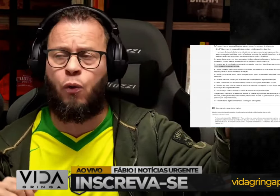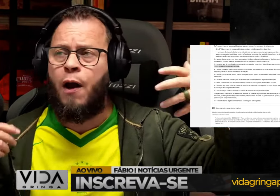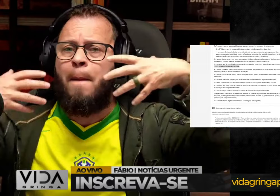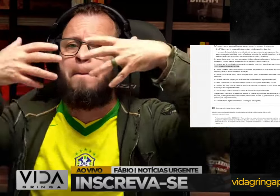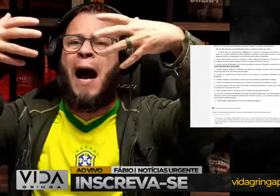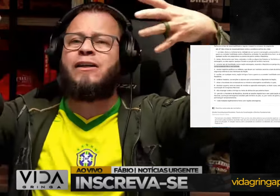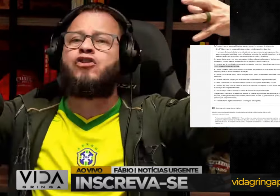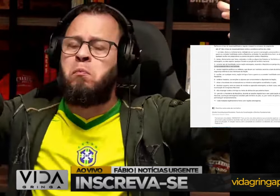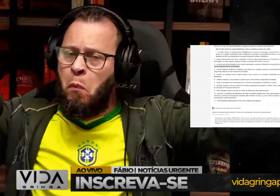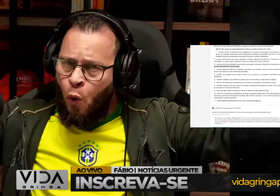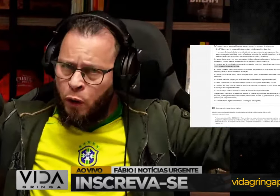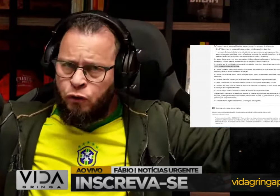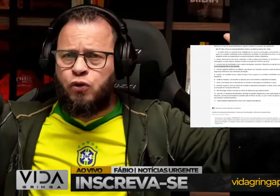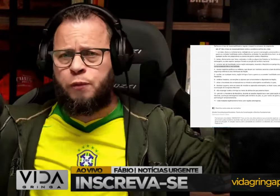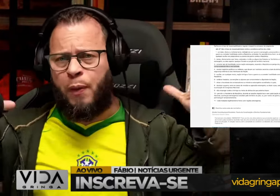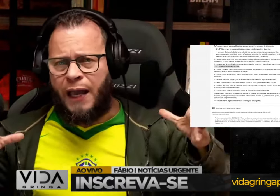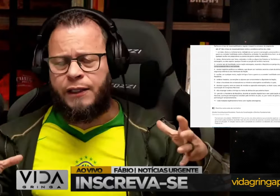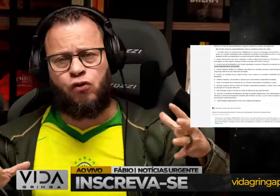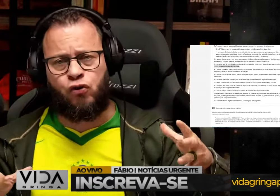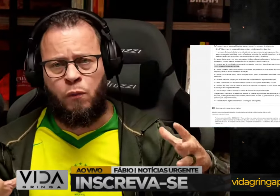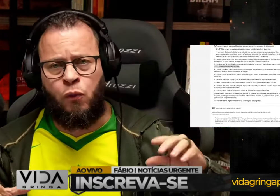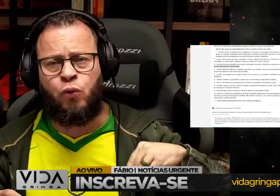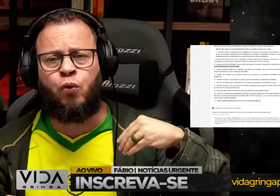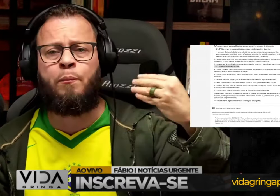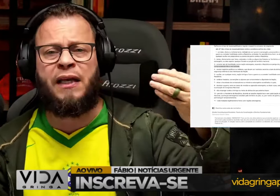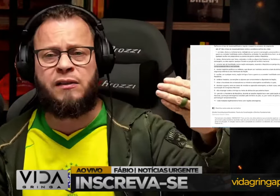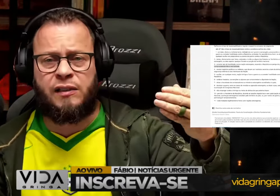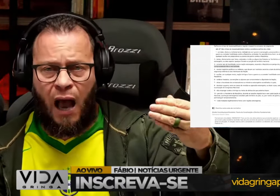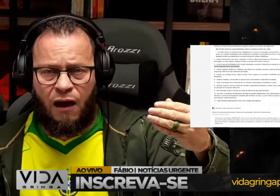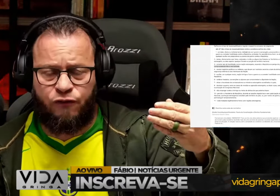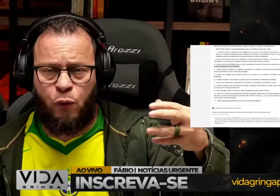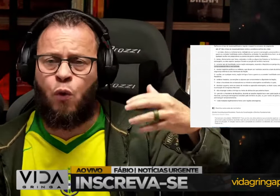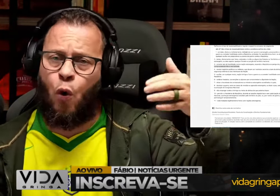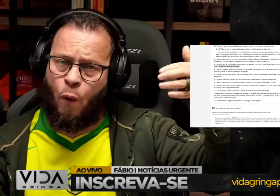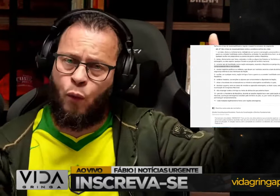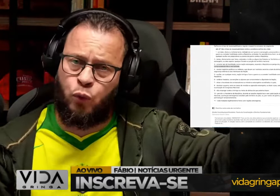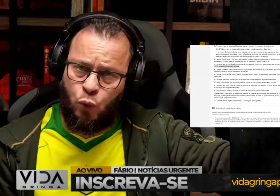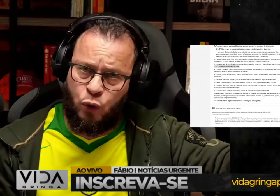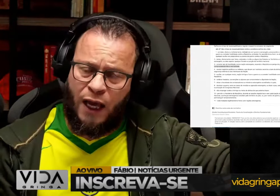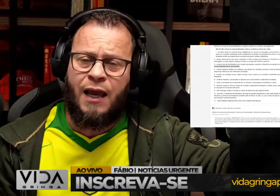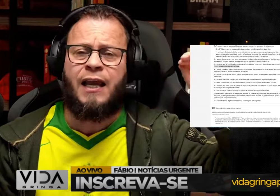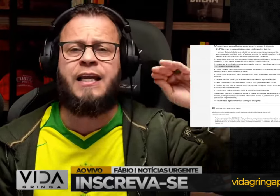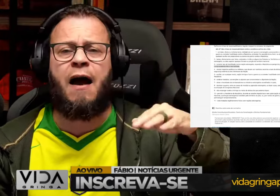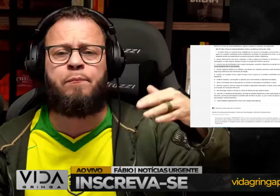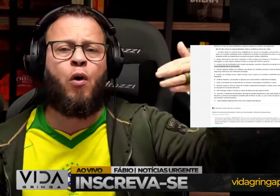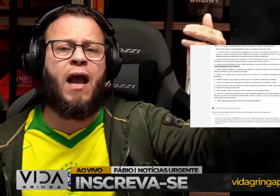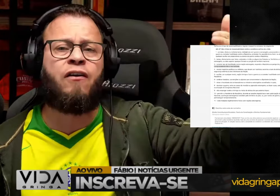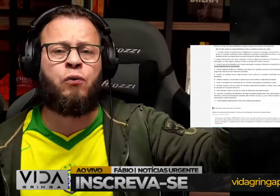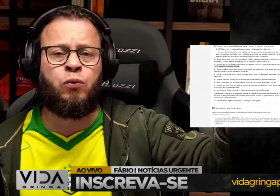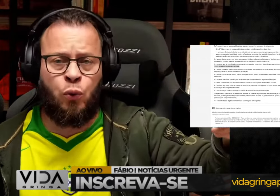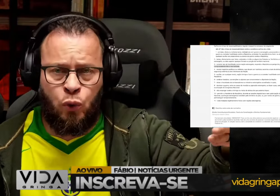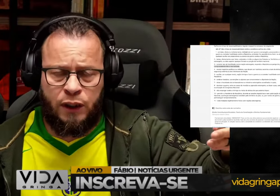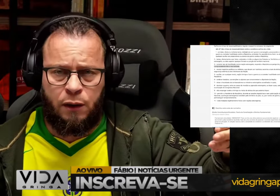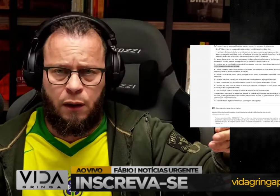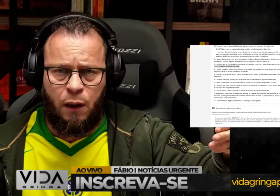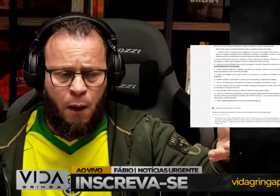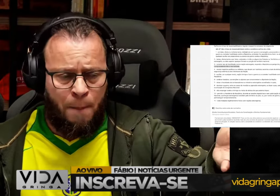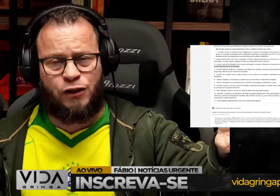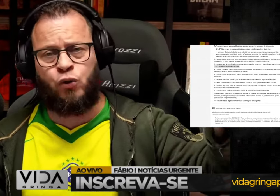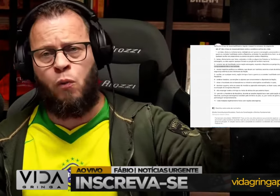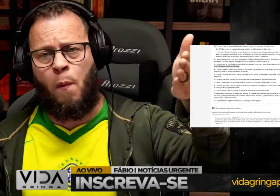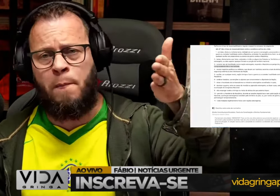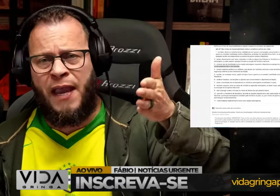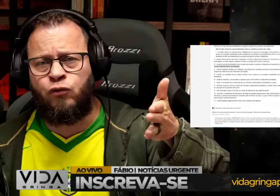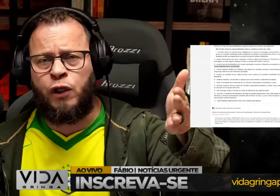girico mas muitos países do mundo pensavam como Lula e apoiavam o Lula